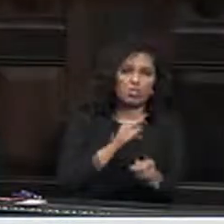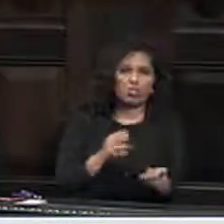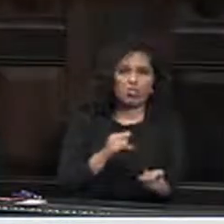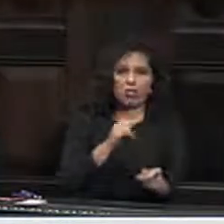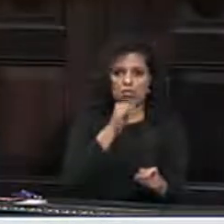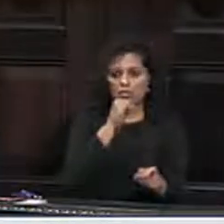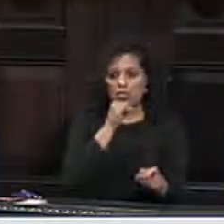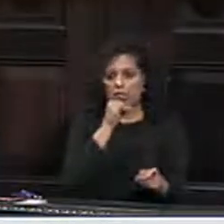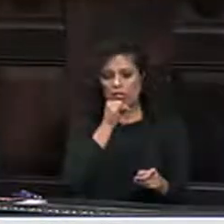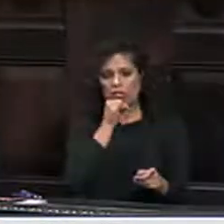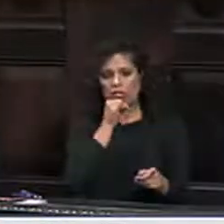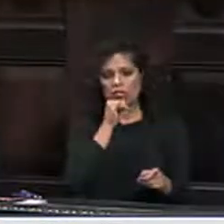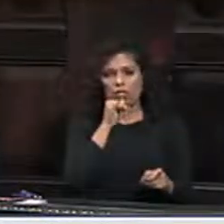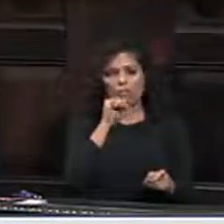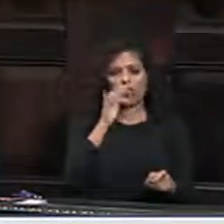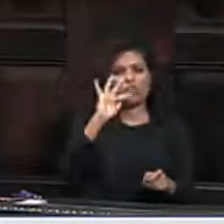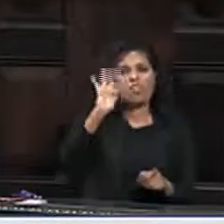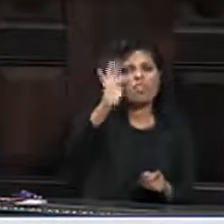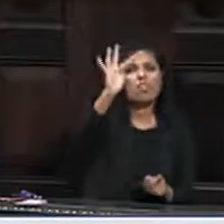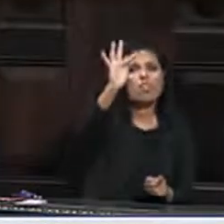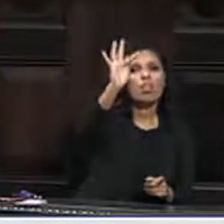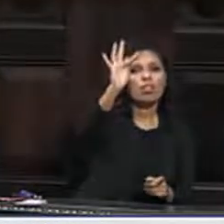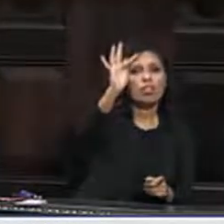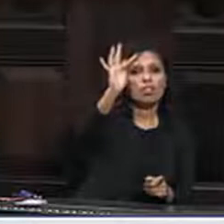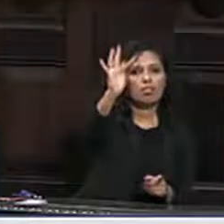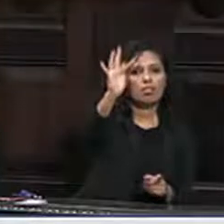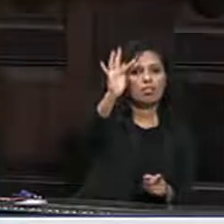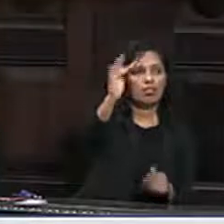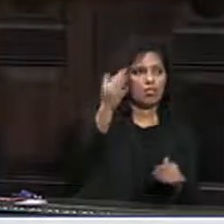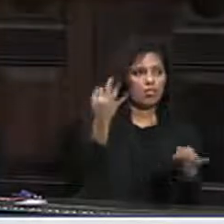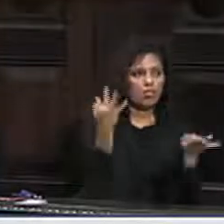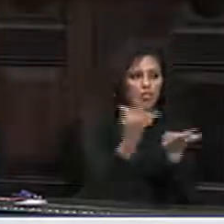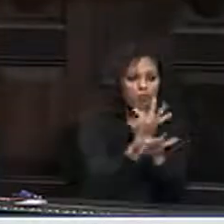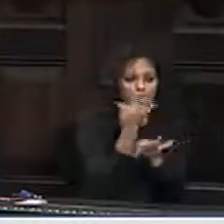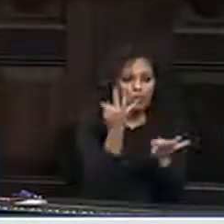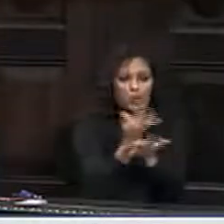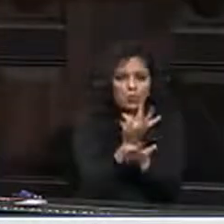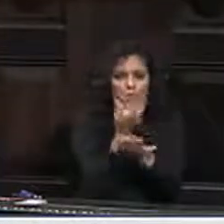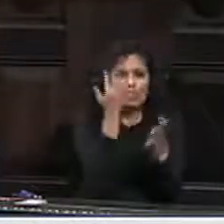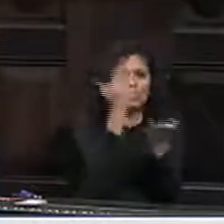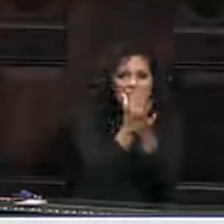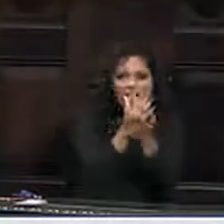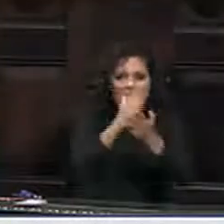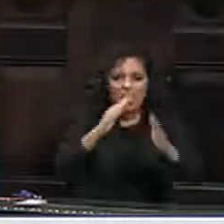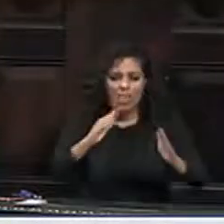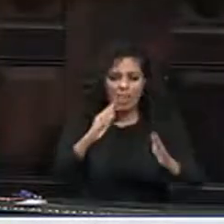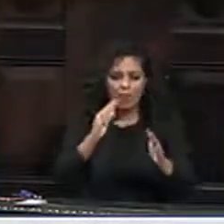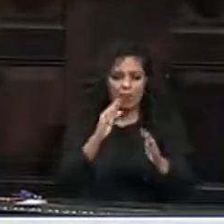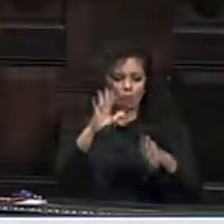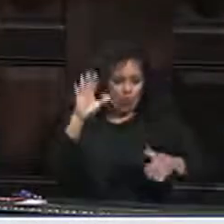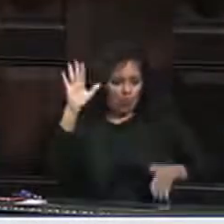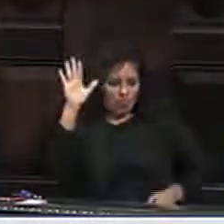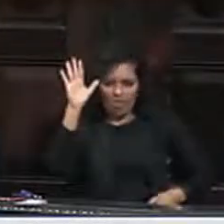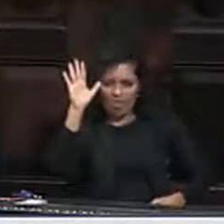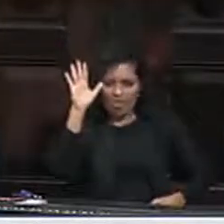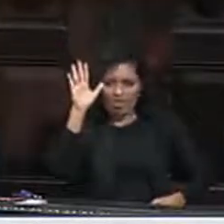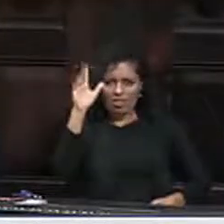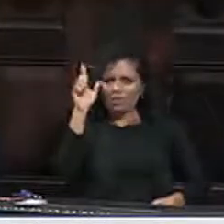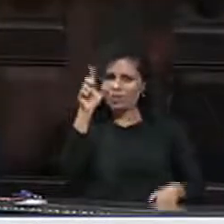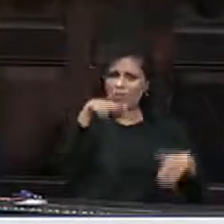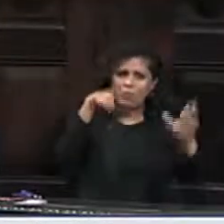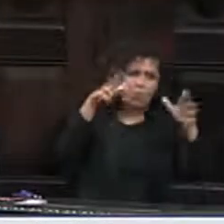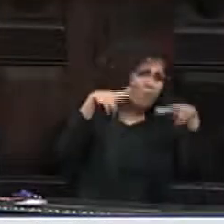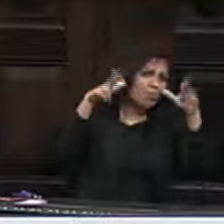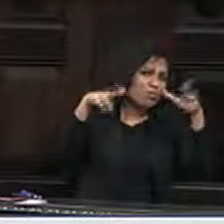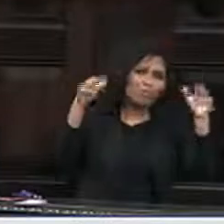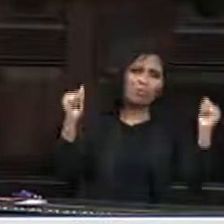possa resistir aos embates do narcotráfico sem que ela seja